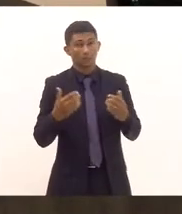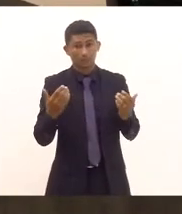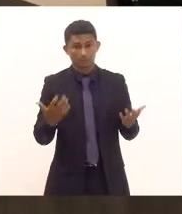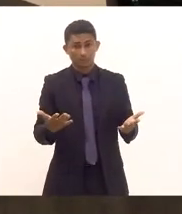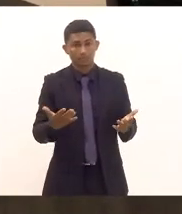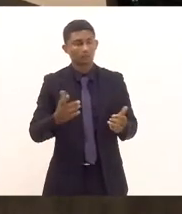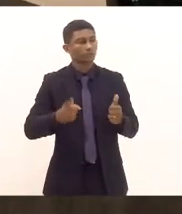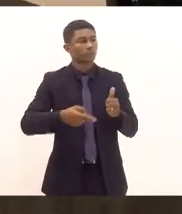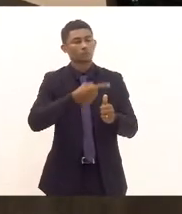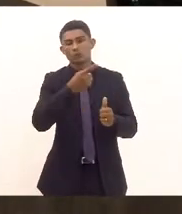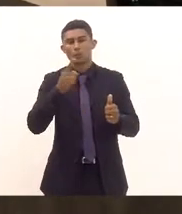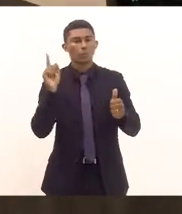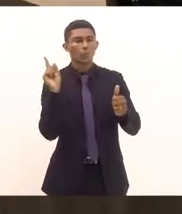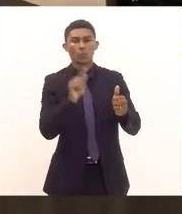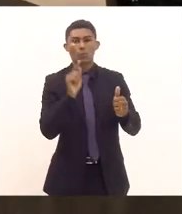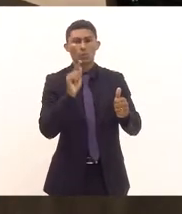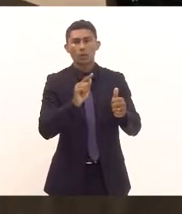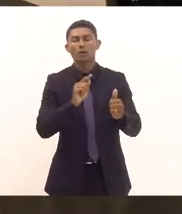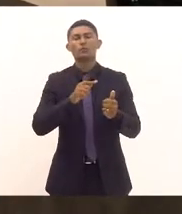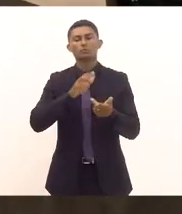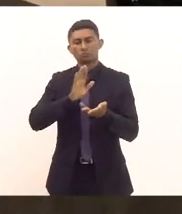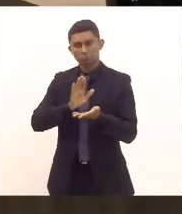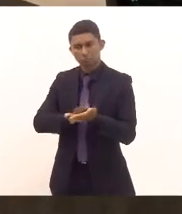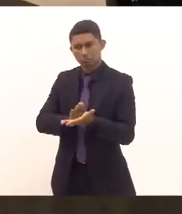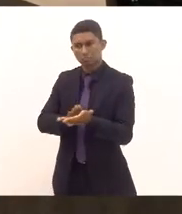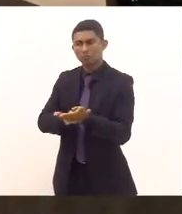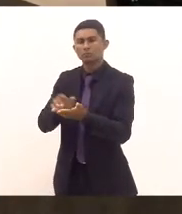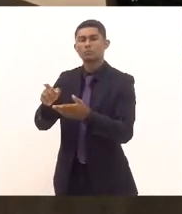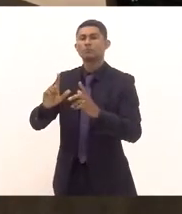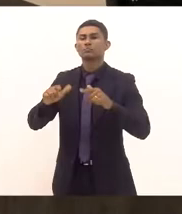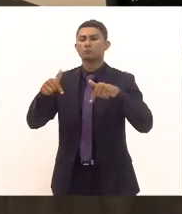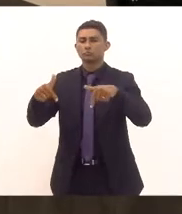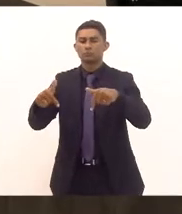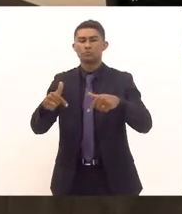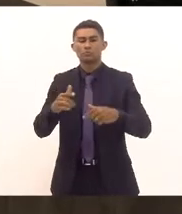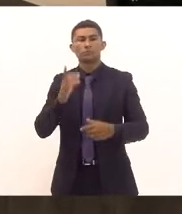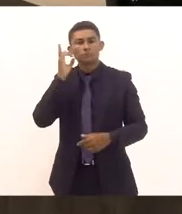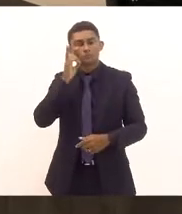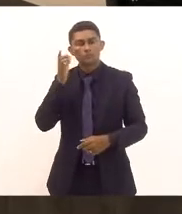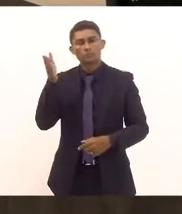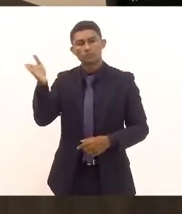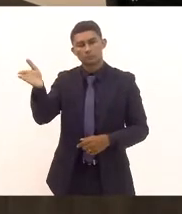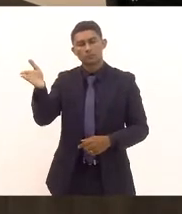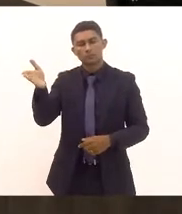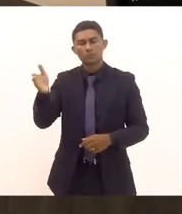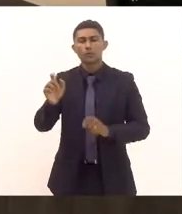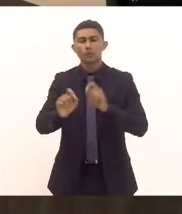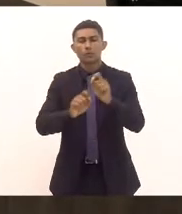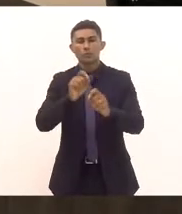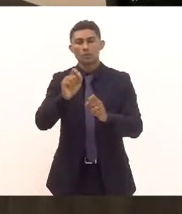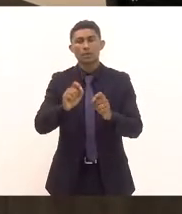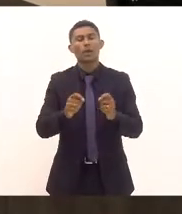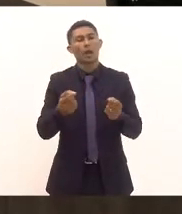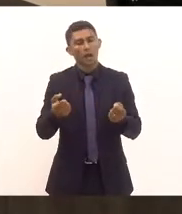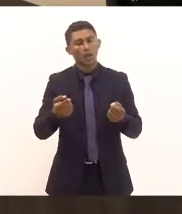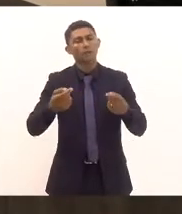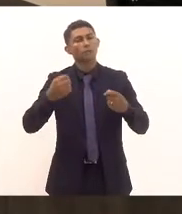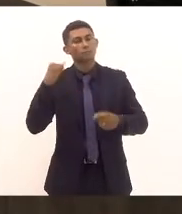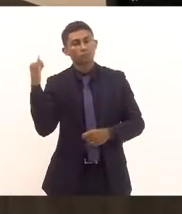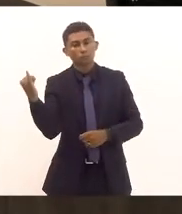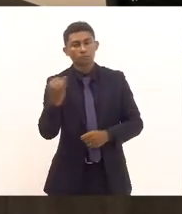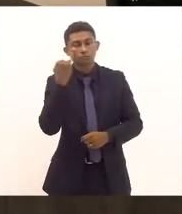em primeiro lugar elogiar a iniciativa do deputado que determina que haja prioridade no